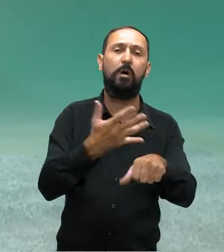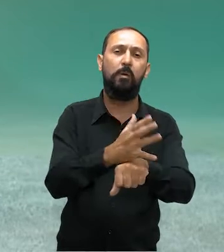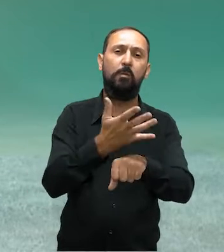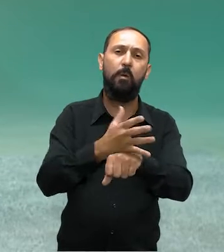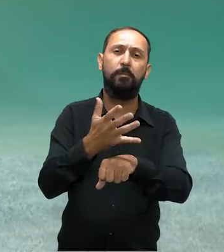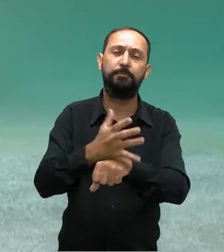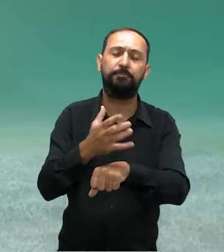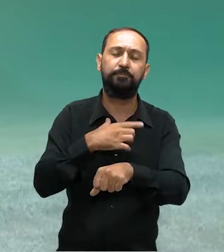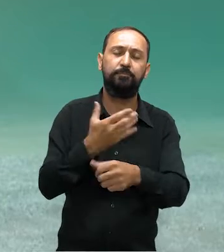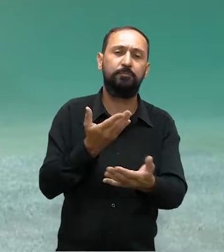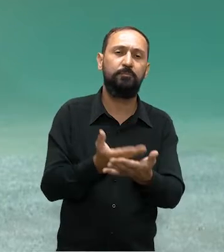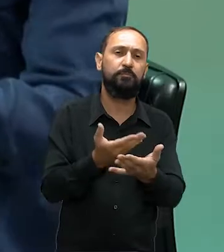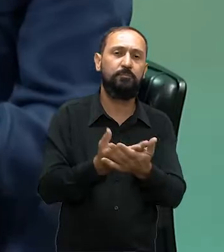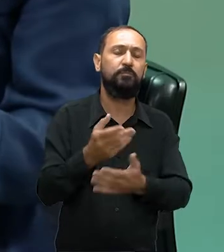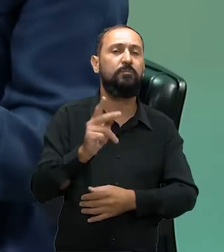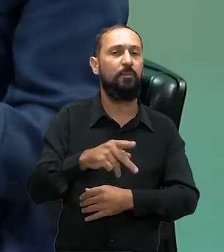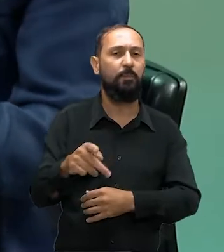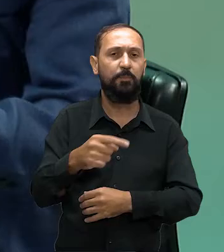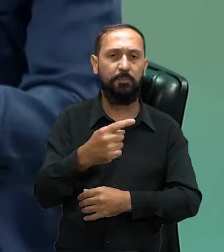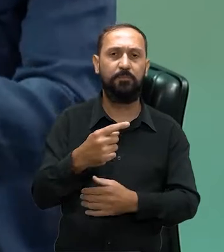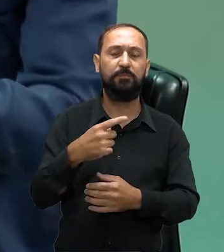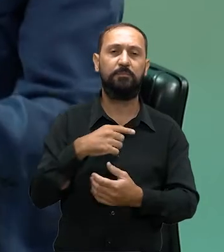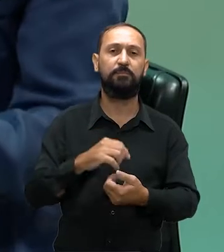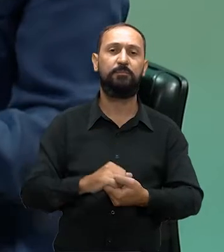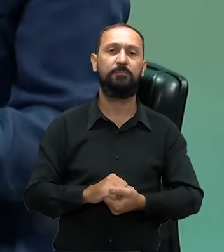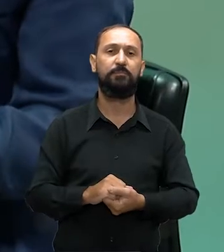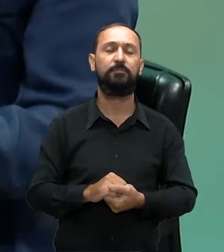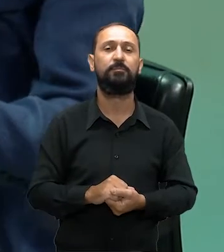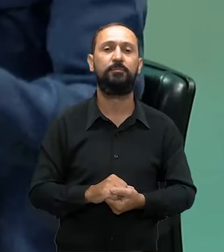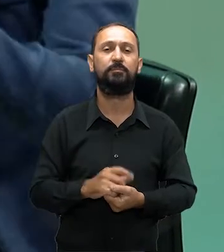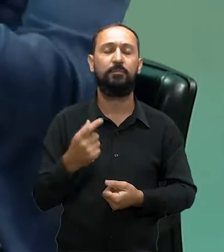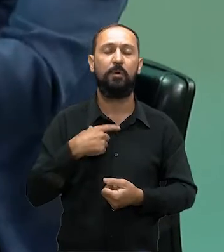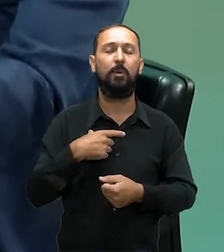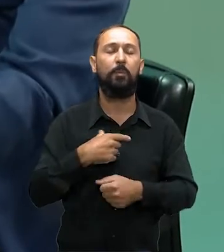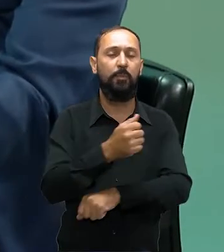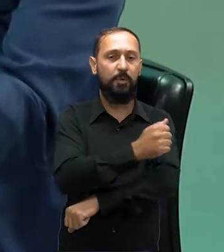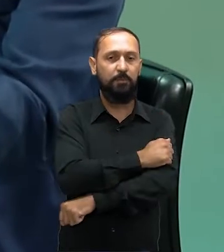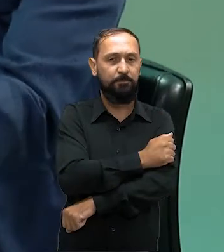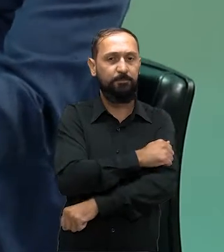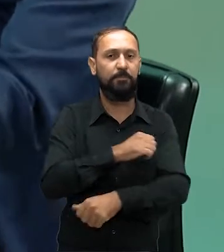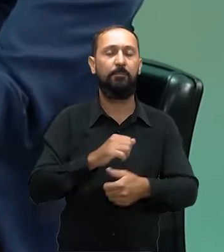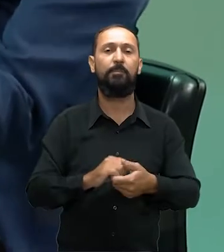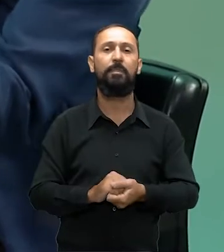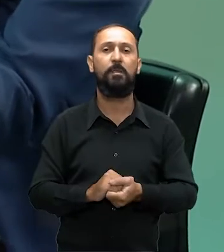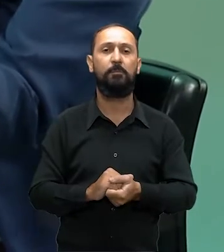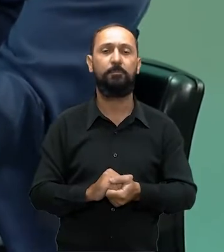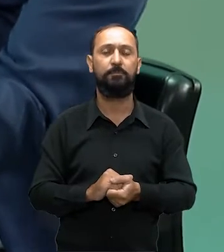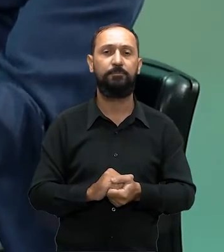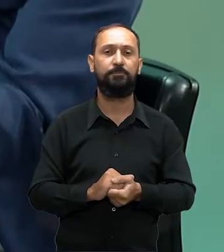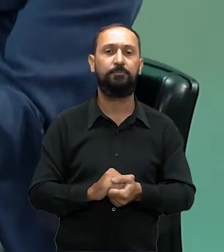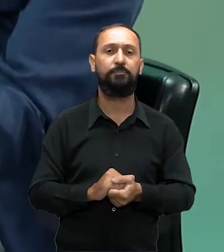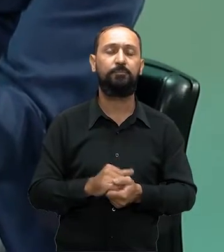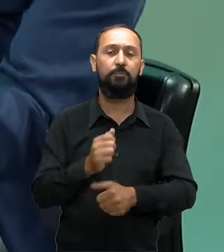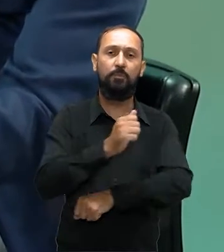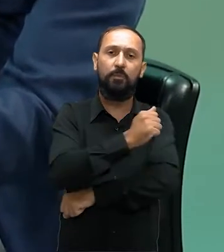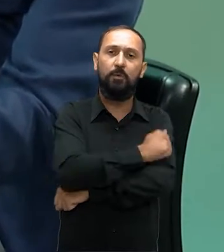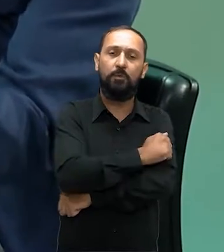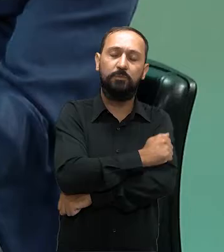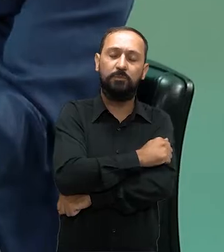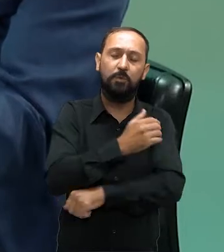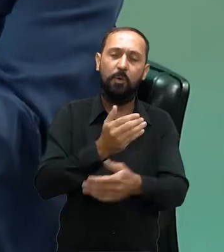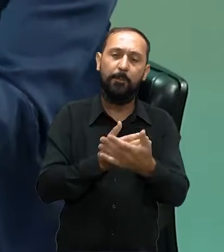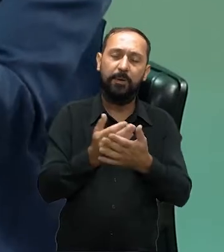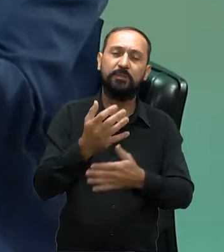como diz, treinamos, damos uma aula para o professor ali daquele momento, para passar para o aluno. E